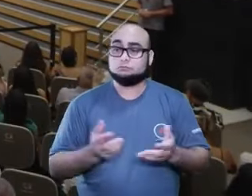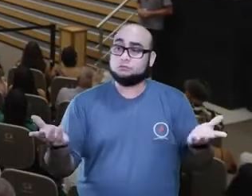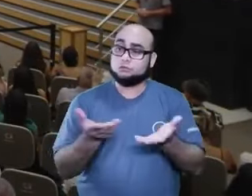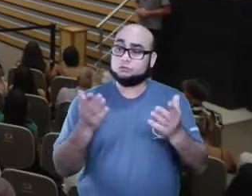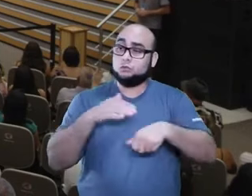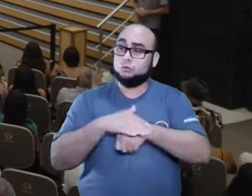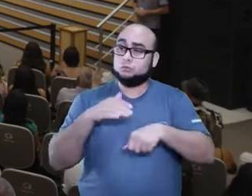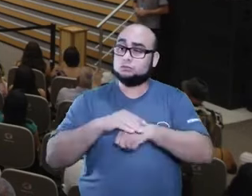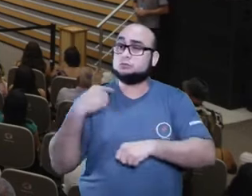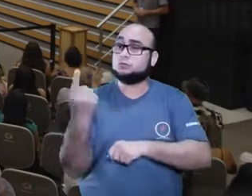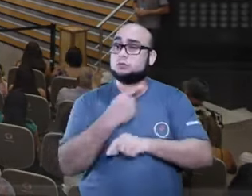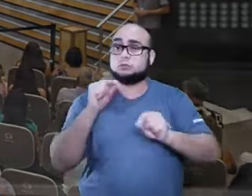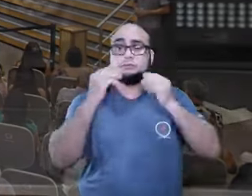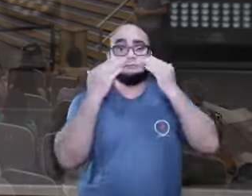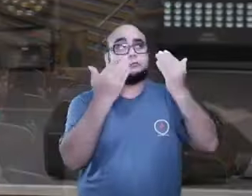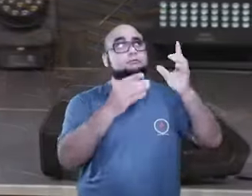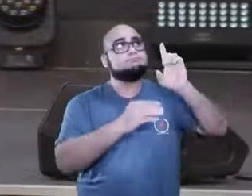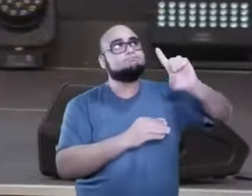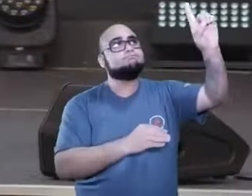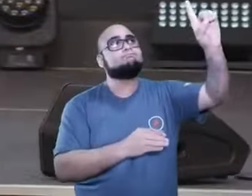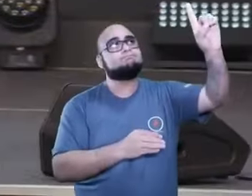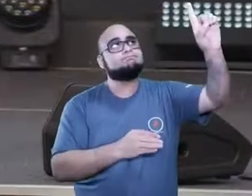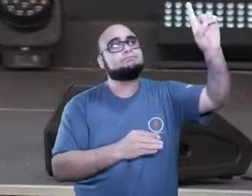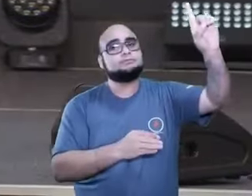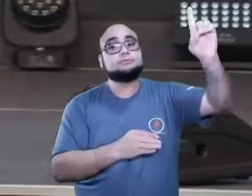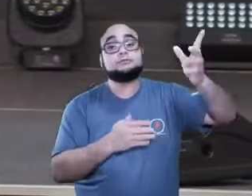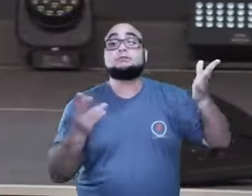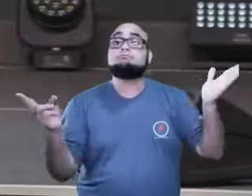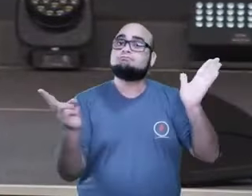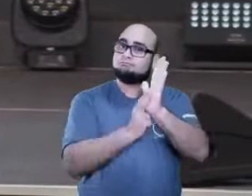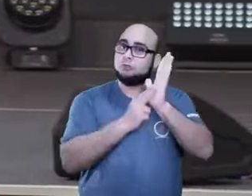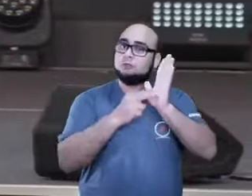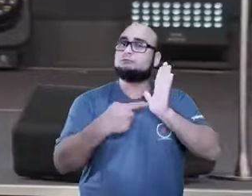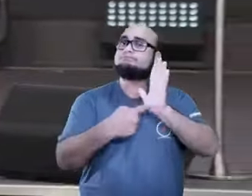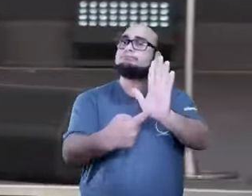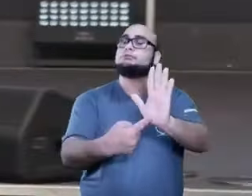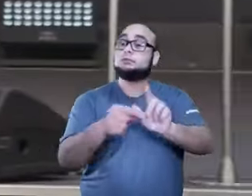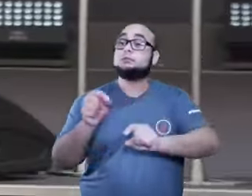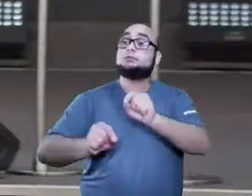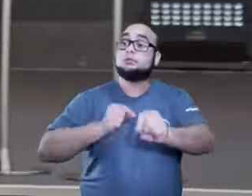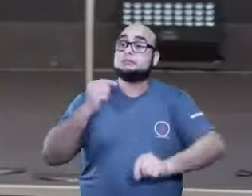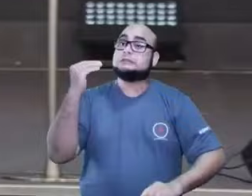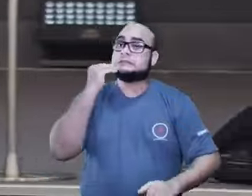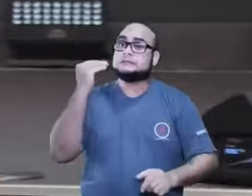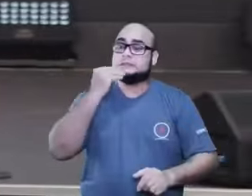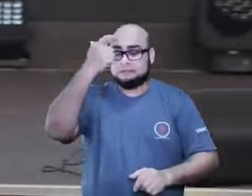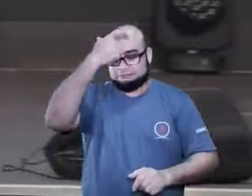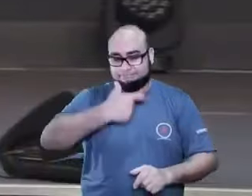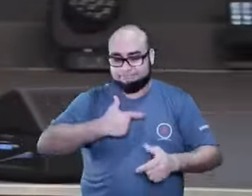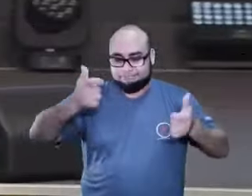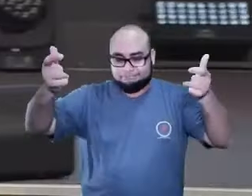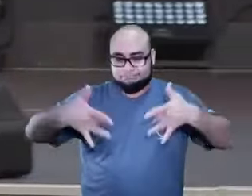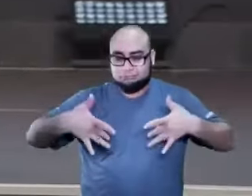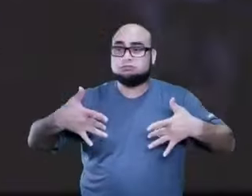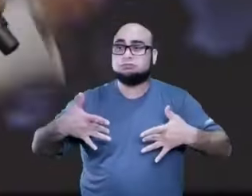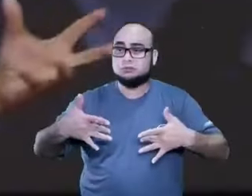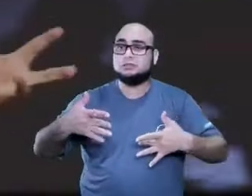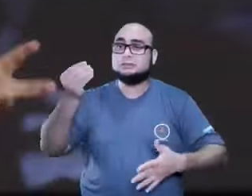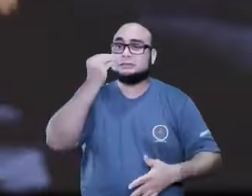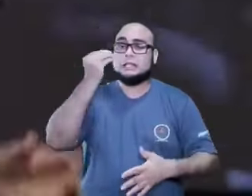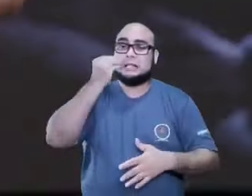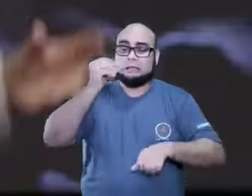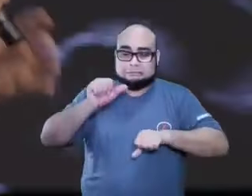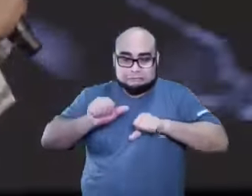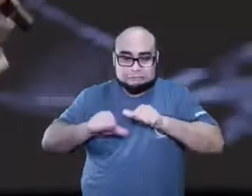nos apresentemos a Ele, reconhecendo que, embora estejamos tentando sempre dar,